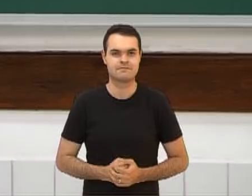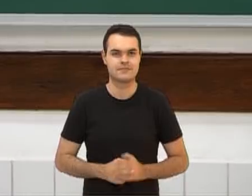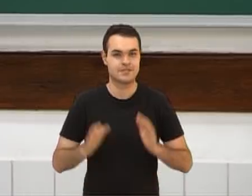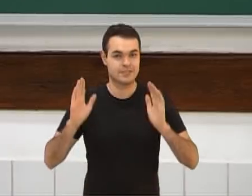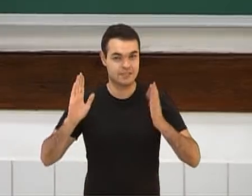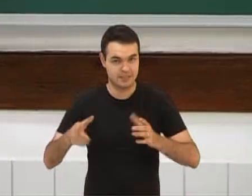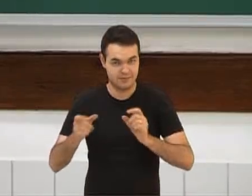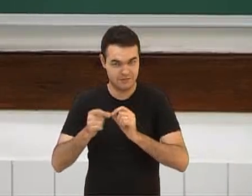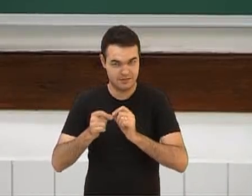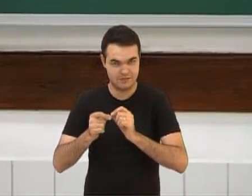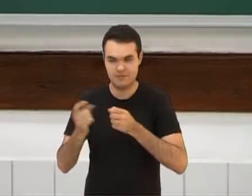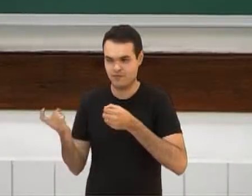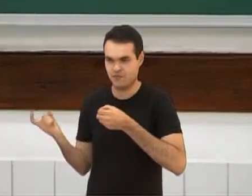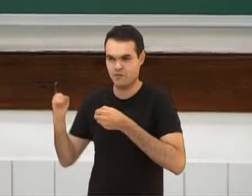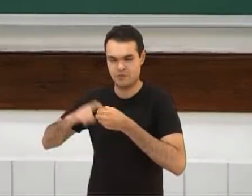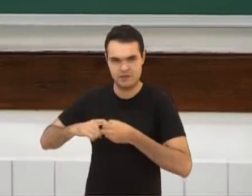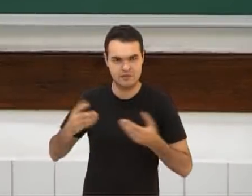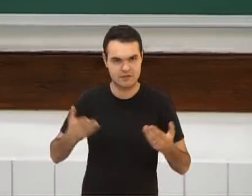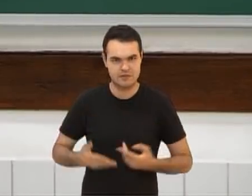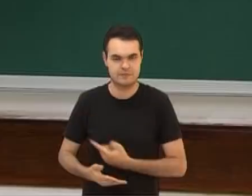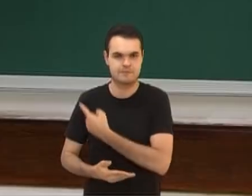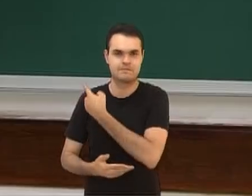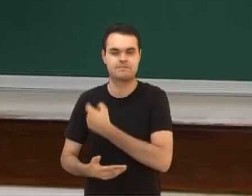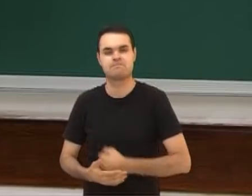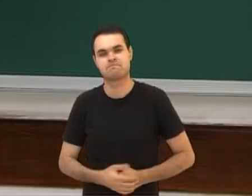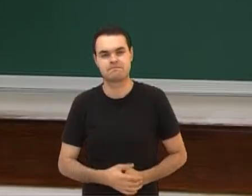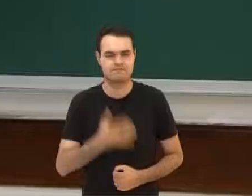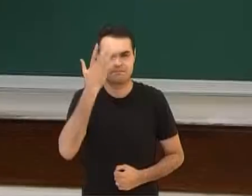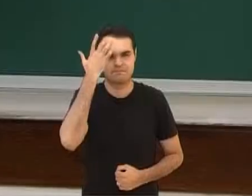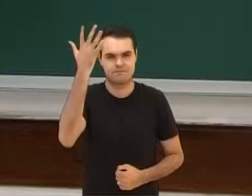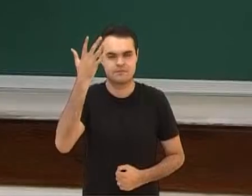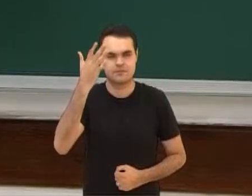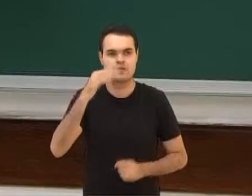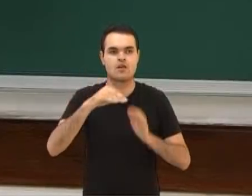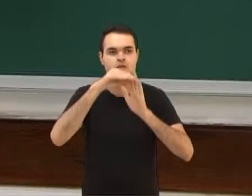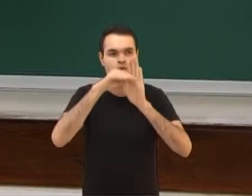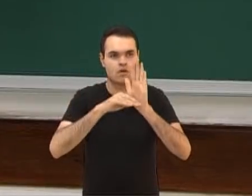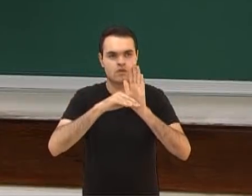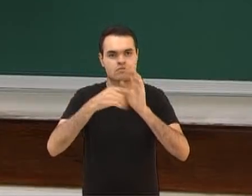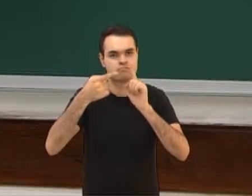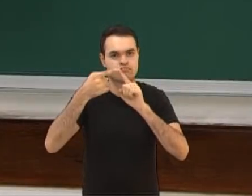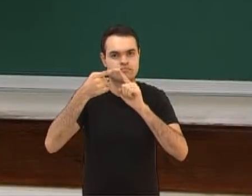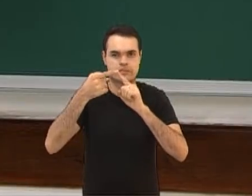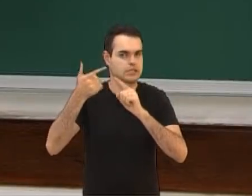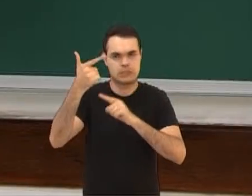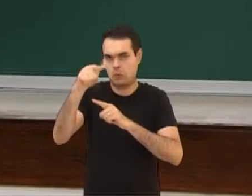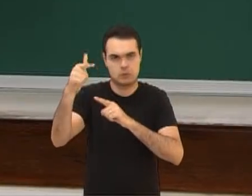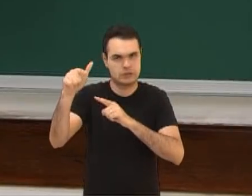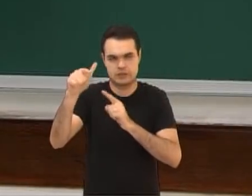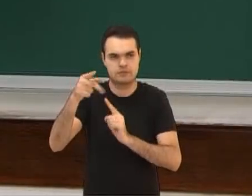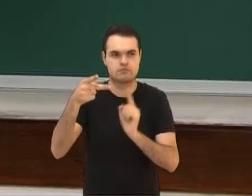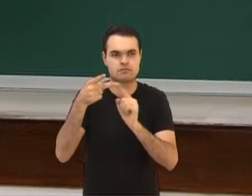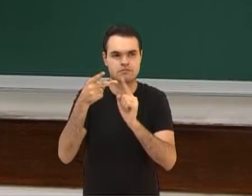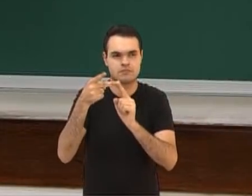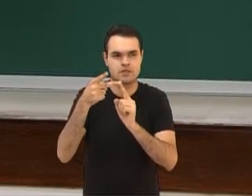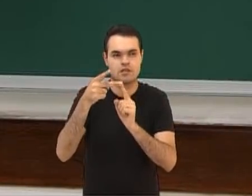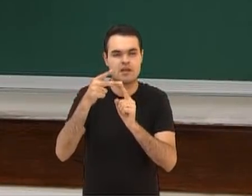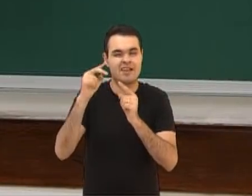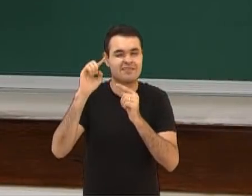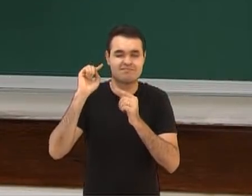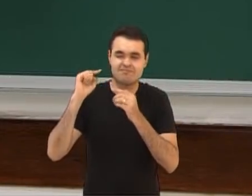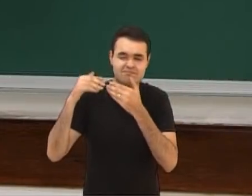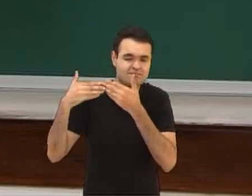Já fizeram, pessoal? Voltando aqui, né? Bem facinho. Lógico, o Código Civil Mesopotâmio não existia, né? O Mitinobinite você vai